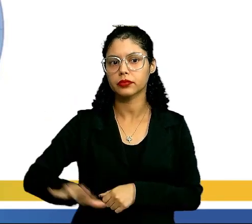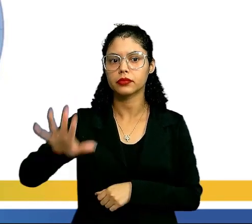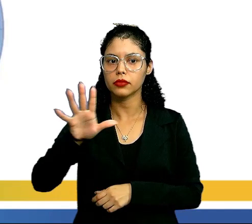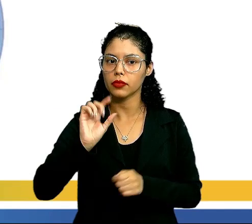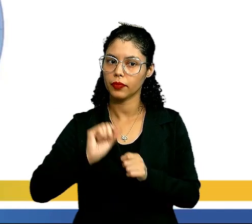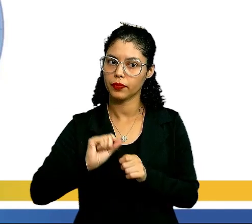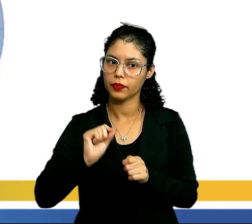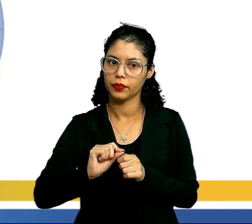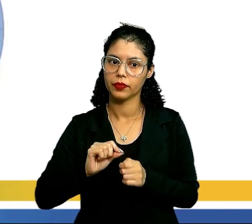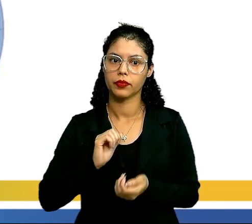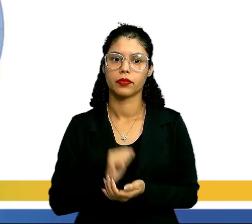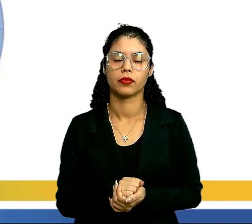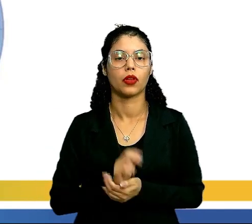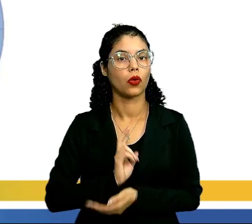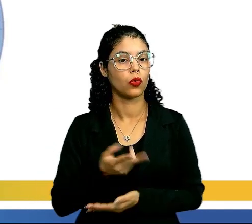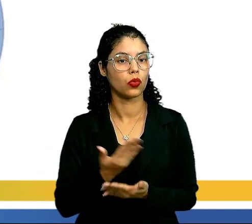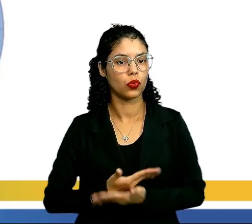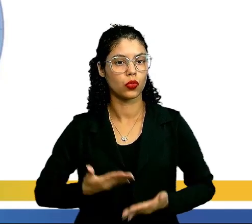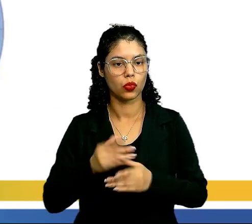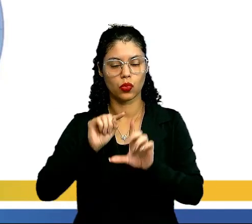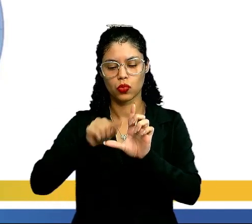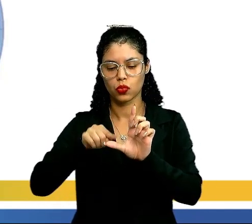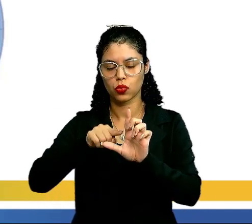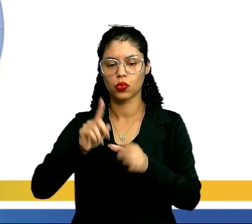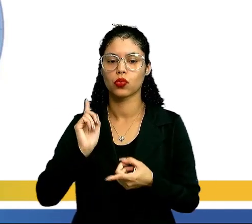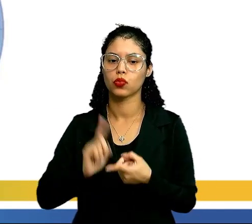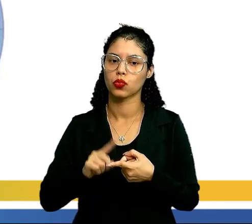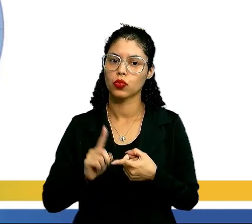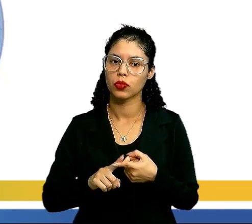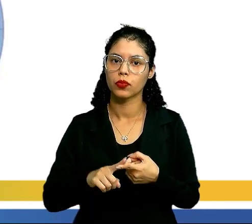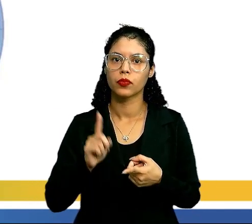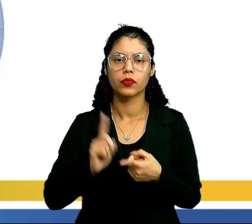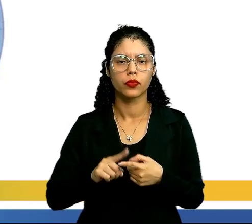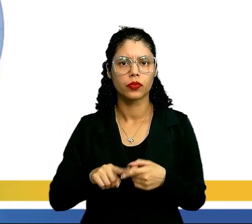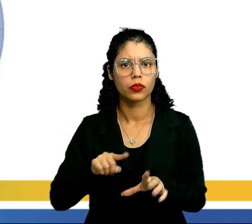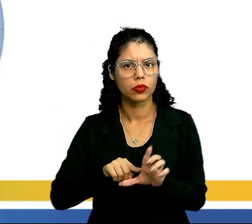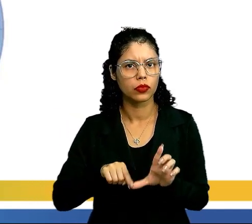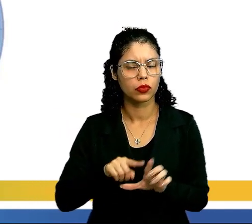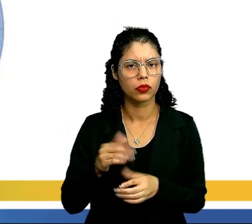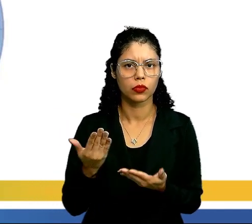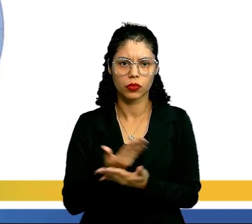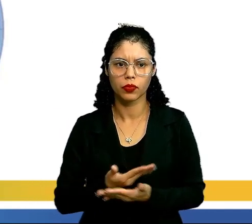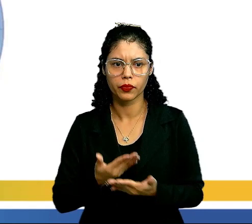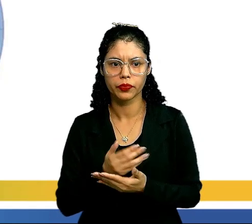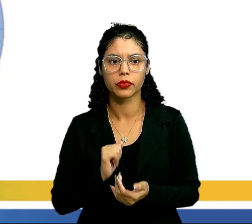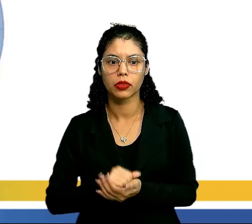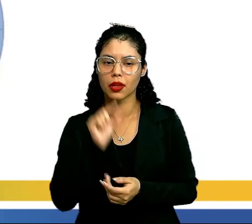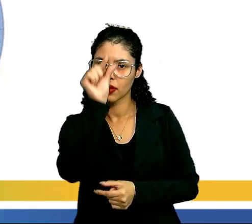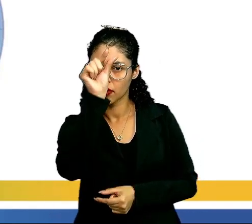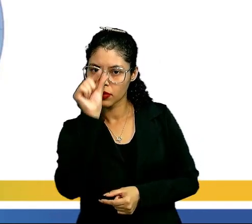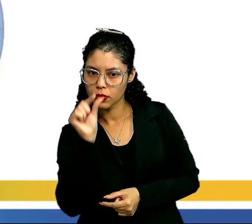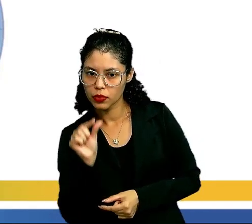das formas, conservando os ângulos. Por que, professor, ele conserva os ângulos? Porque ele faz essa pequena curvatura,